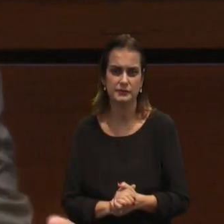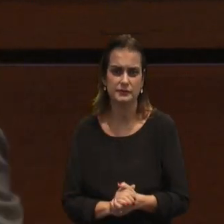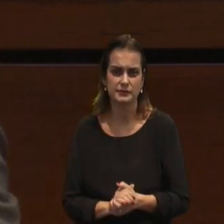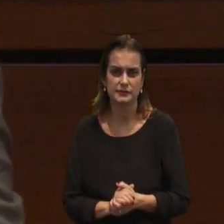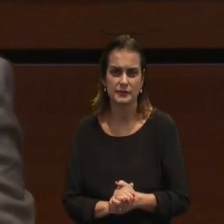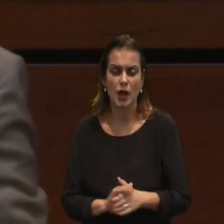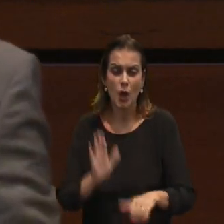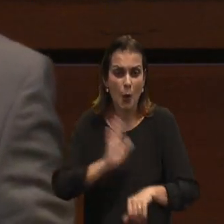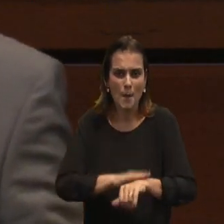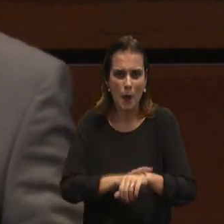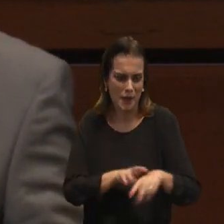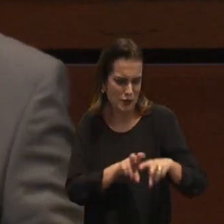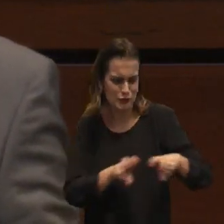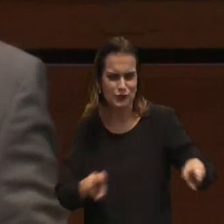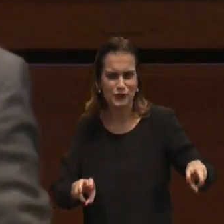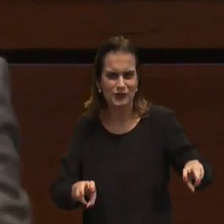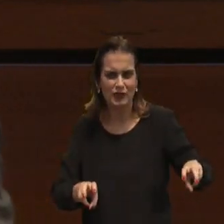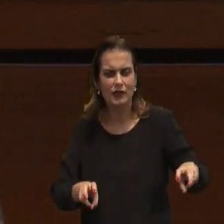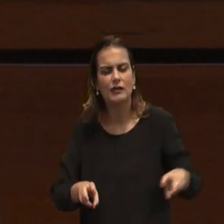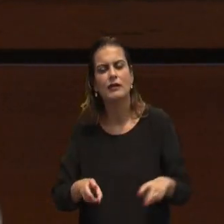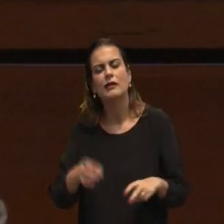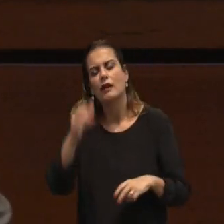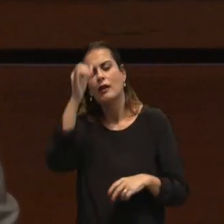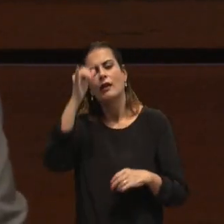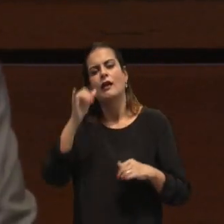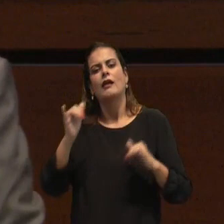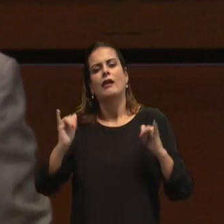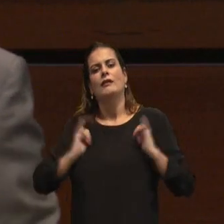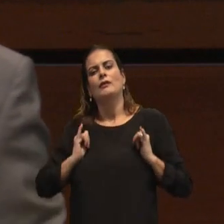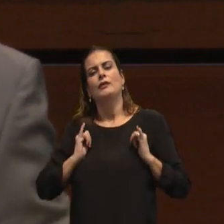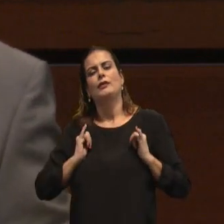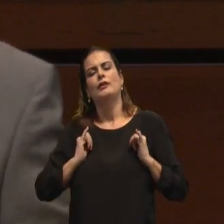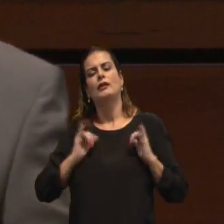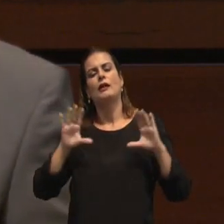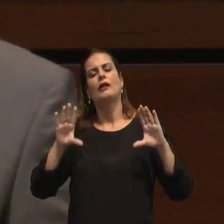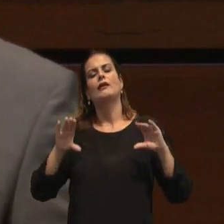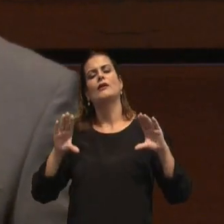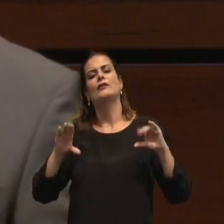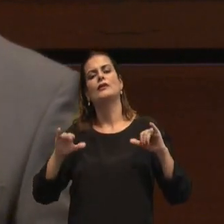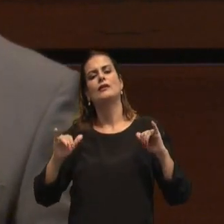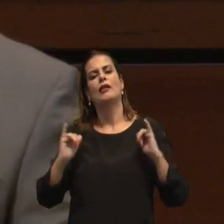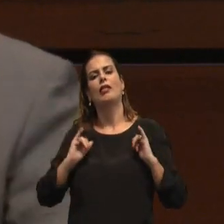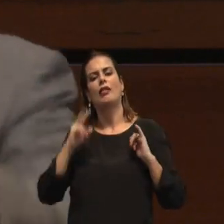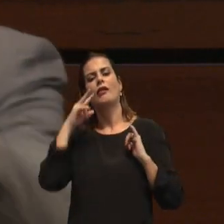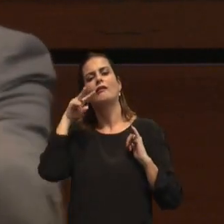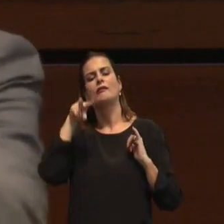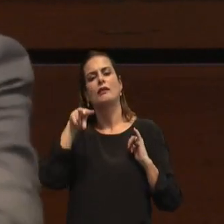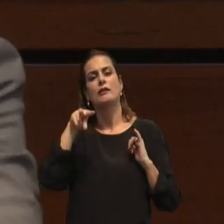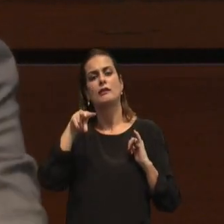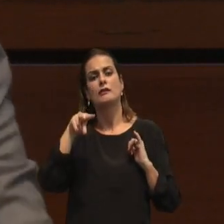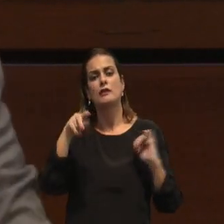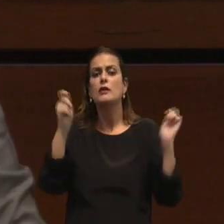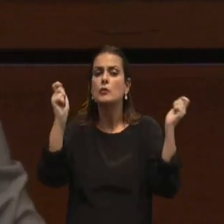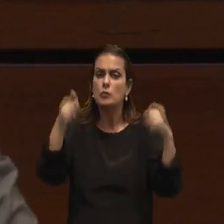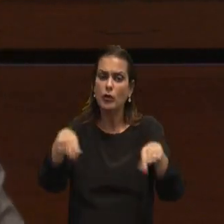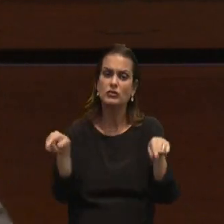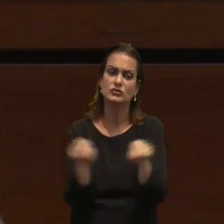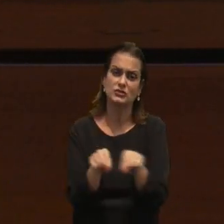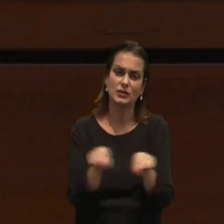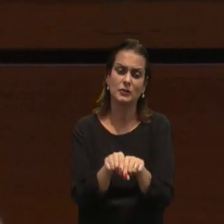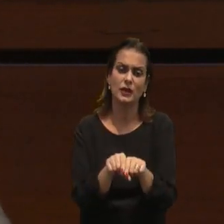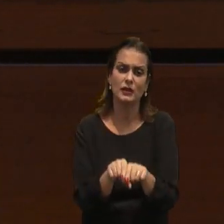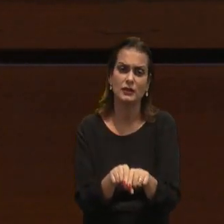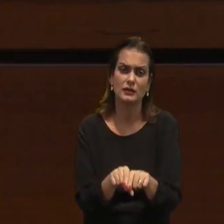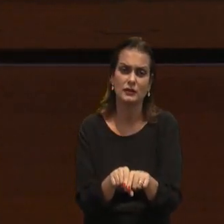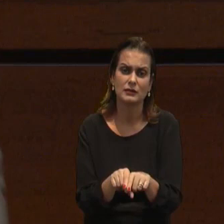momento do sofá que nos proporciona relaxamento, acomodação, que inclusive pode me